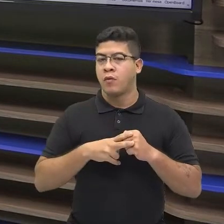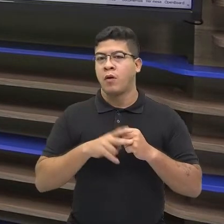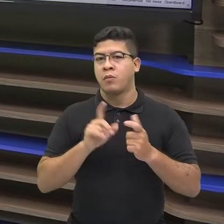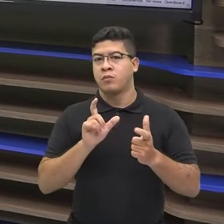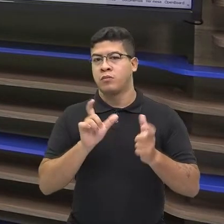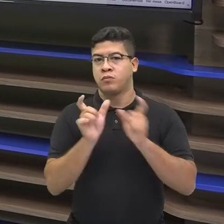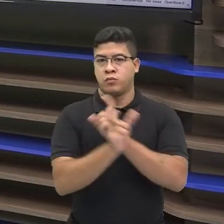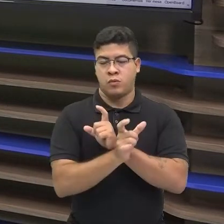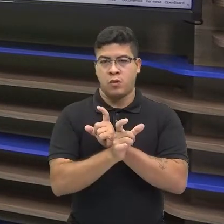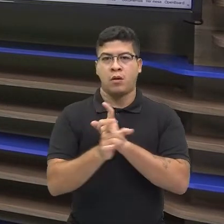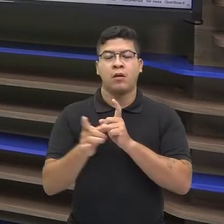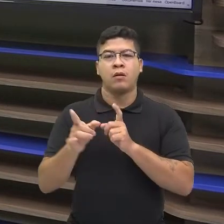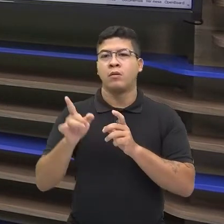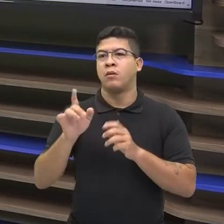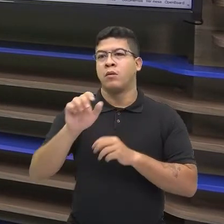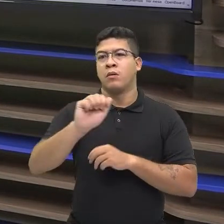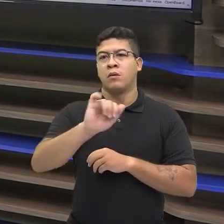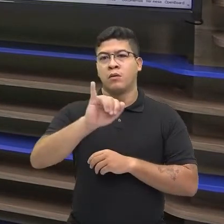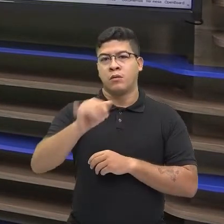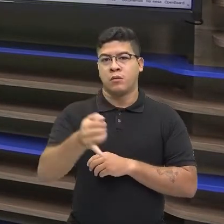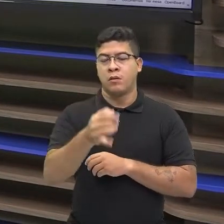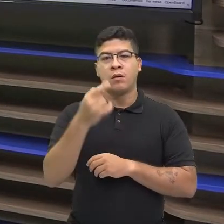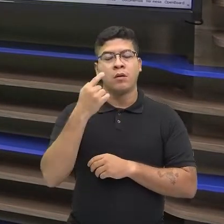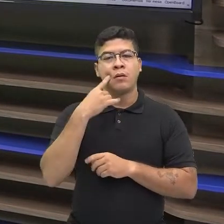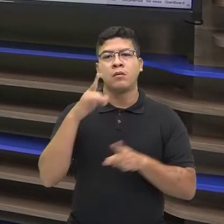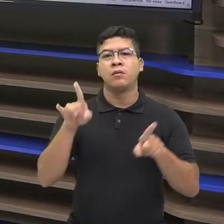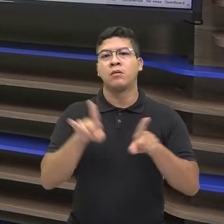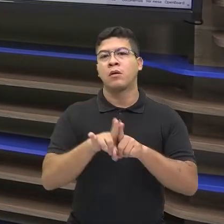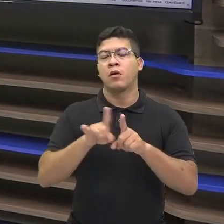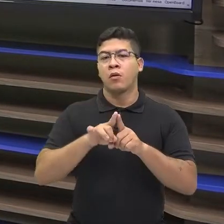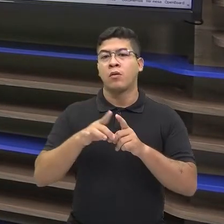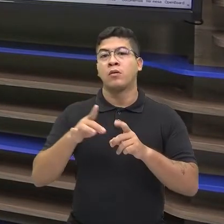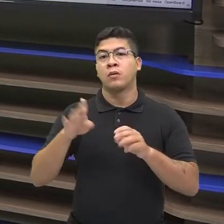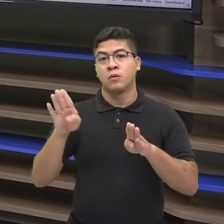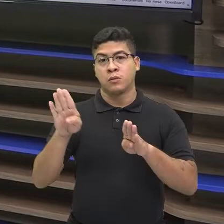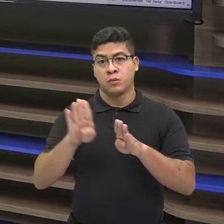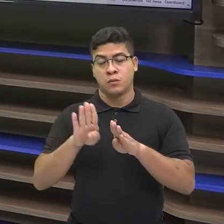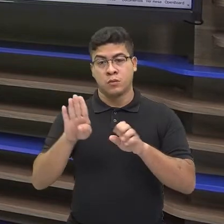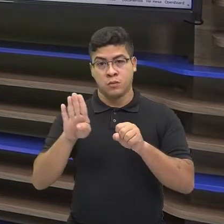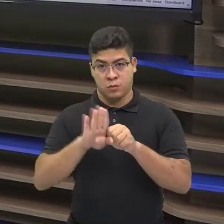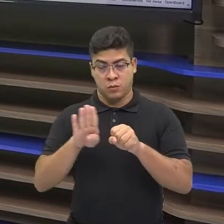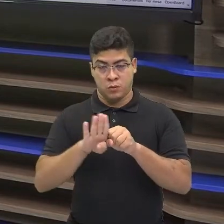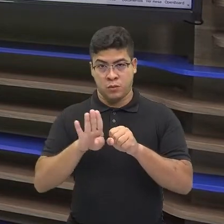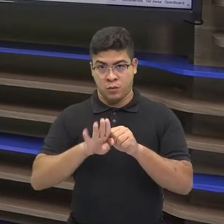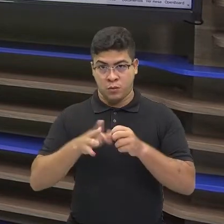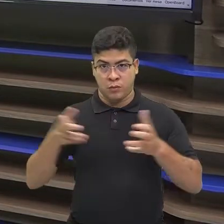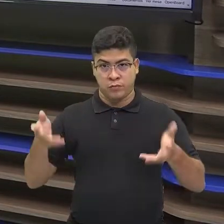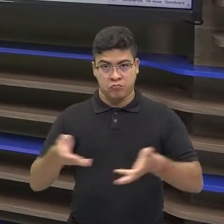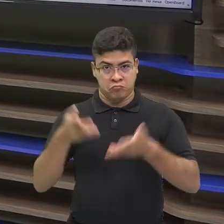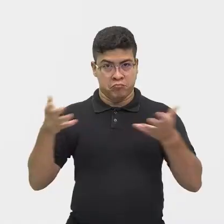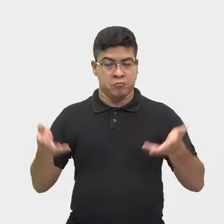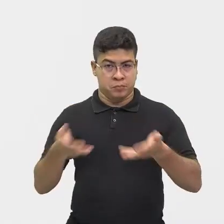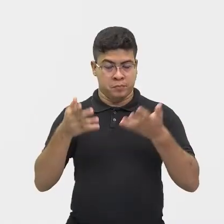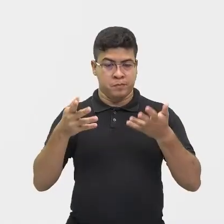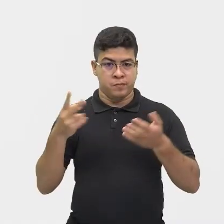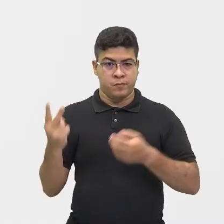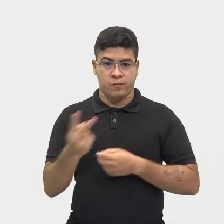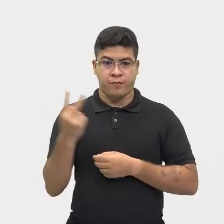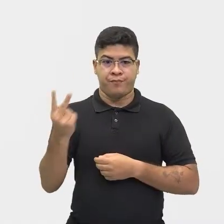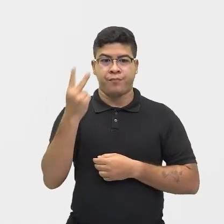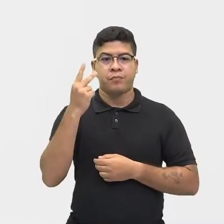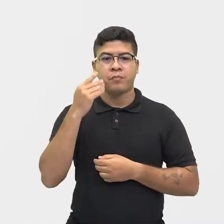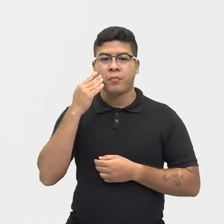infinitivo, abolir o adjetivo, utilizar, valorizar o substantivo. Então vamos analisar. Olha só, observe essa imagem que nós temos